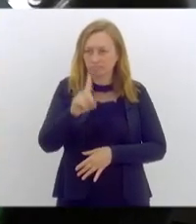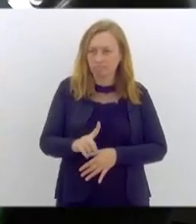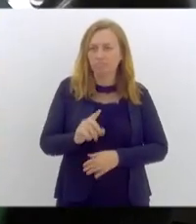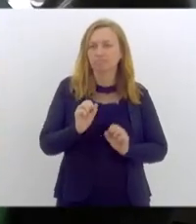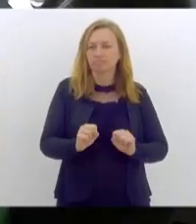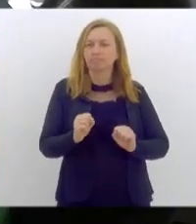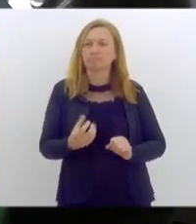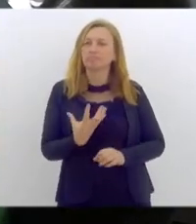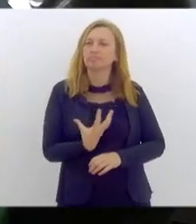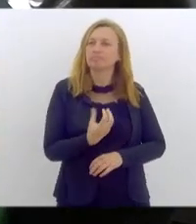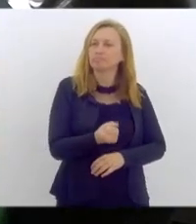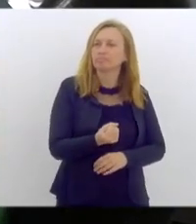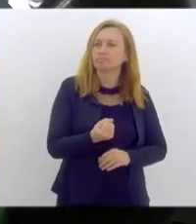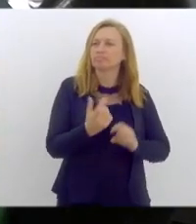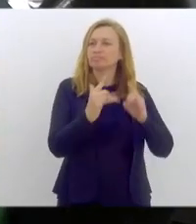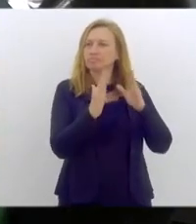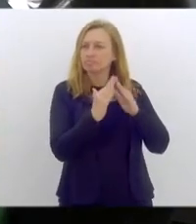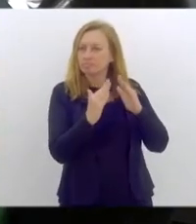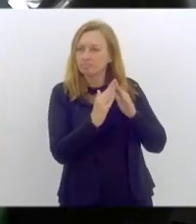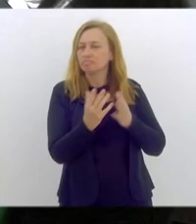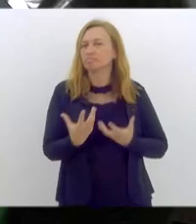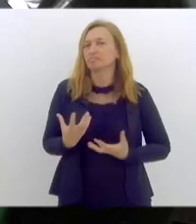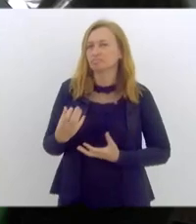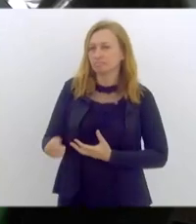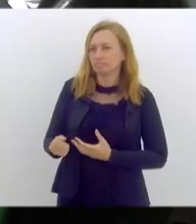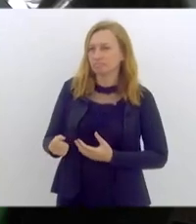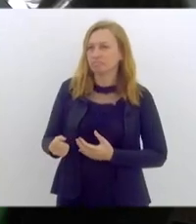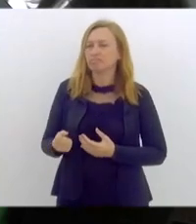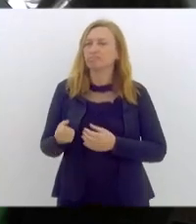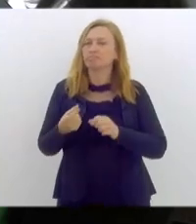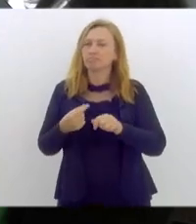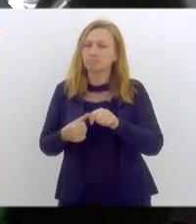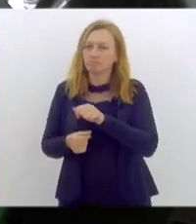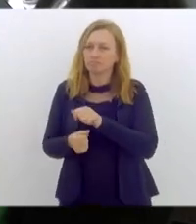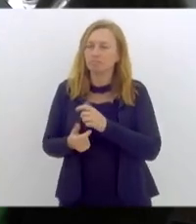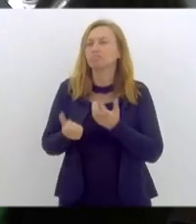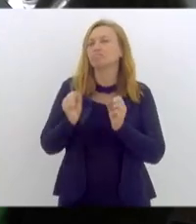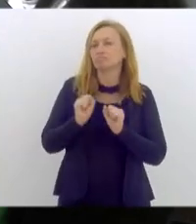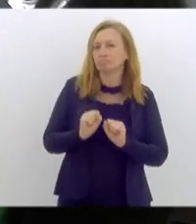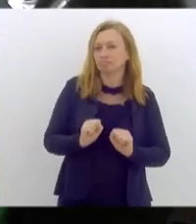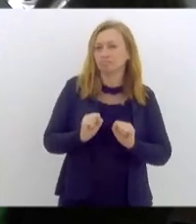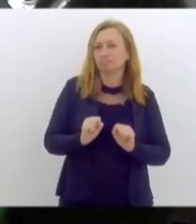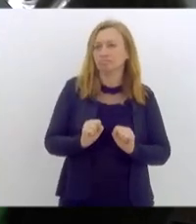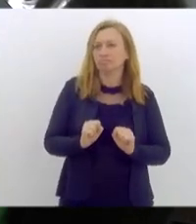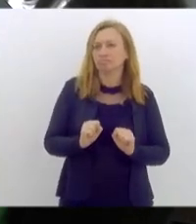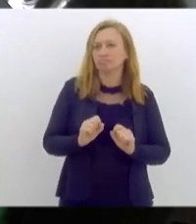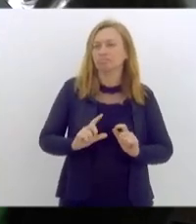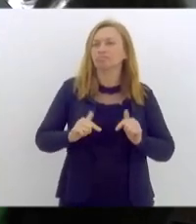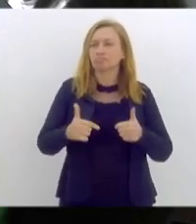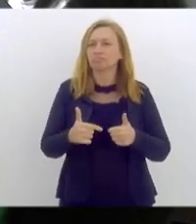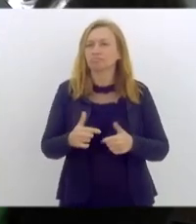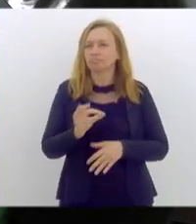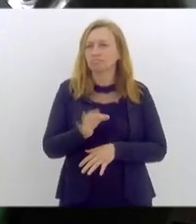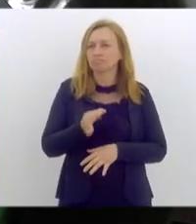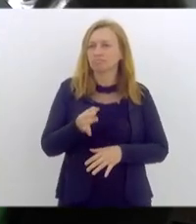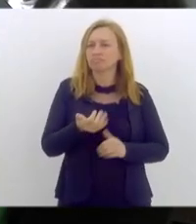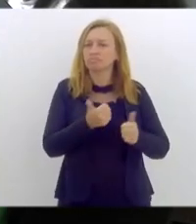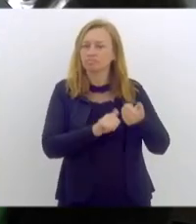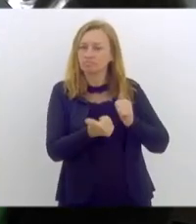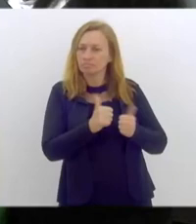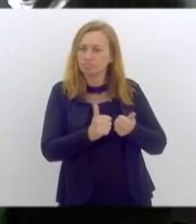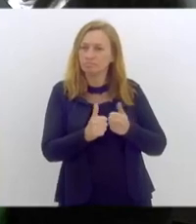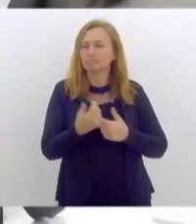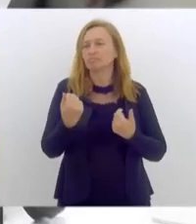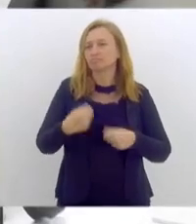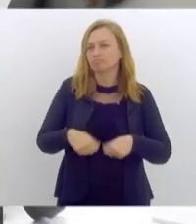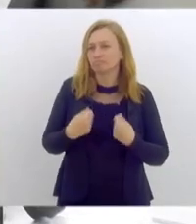aceitar imóveis a gente pode aceitar aplicação financeiras a gente pode atuar eventualmente com um avalistas se